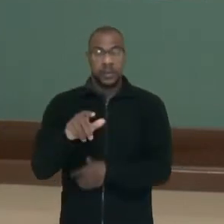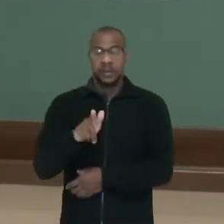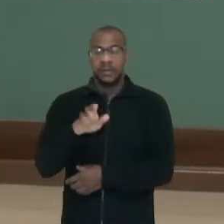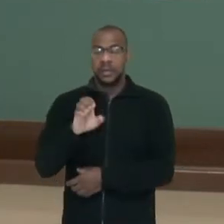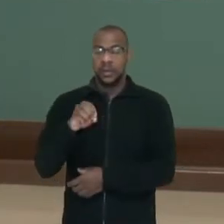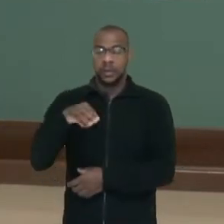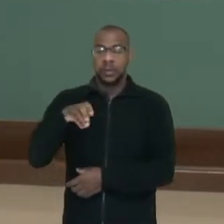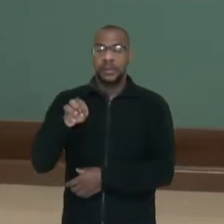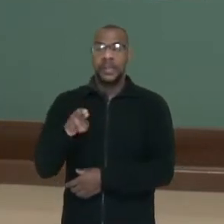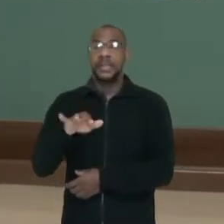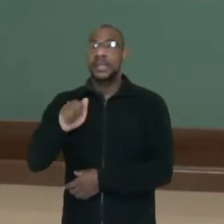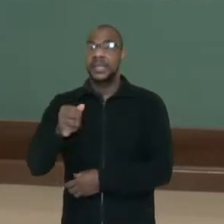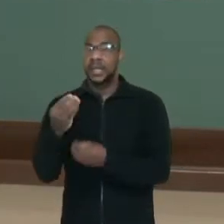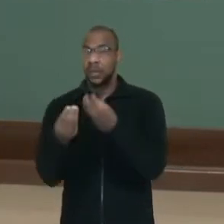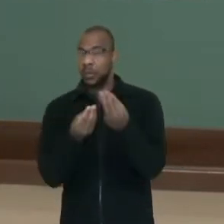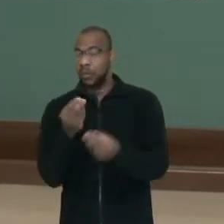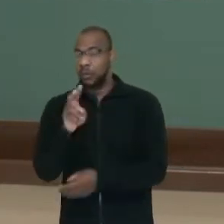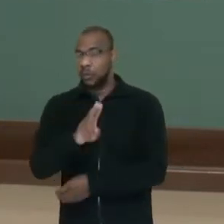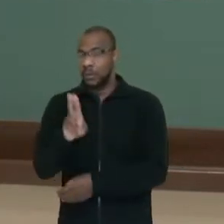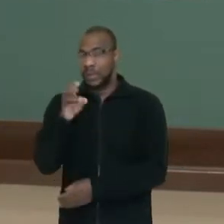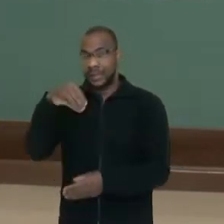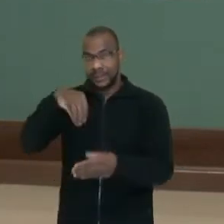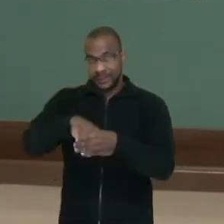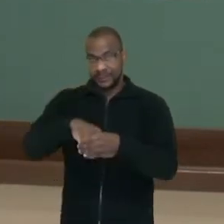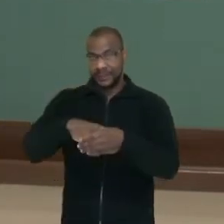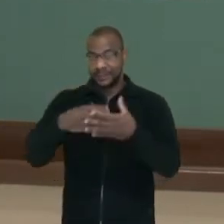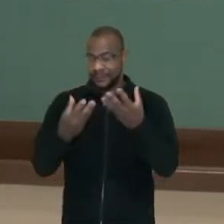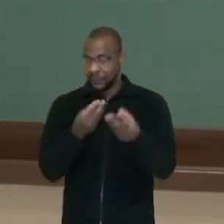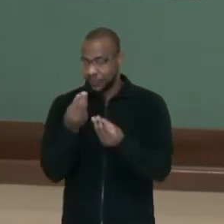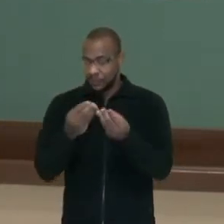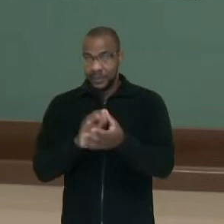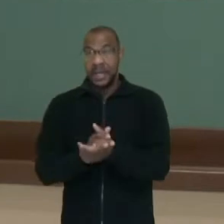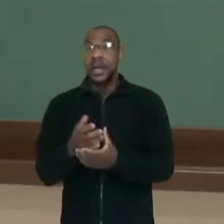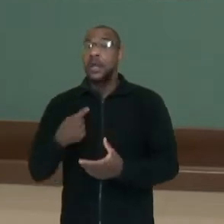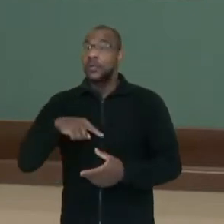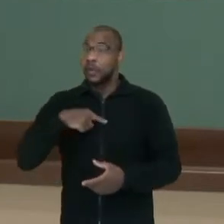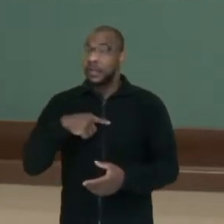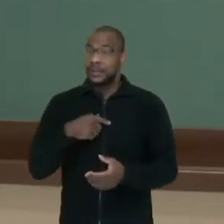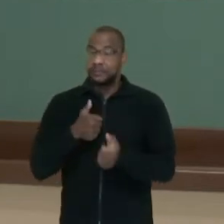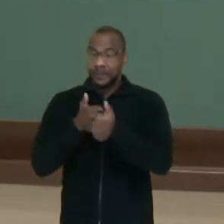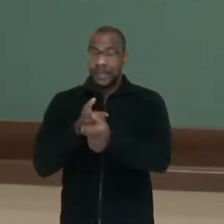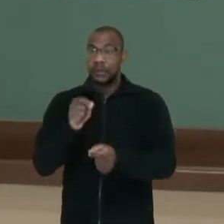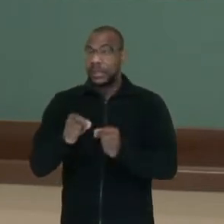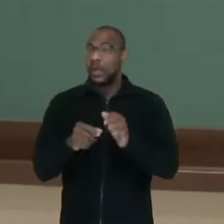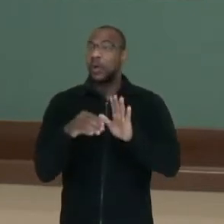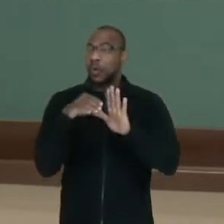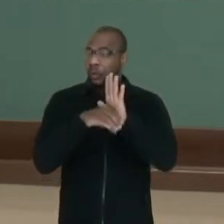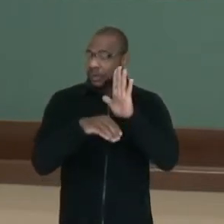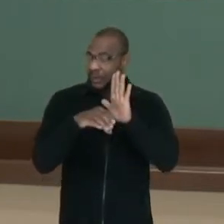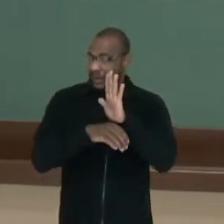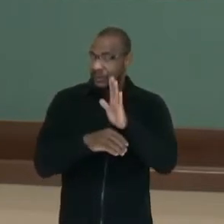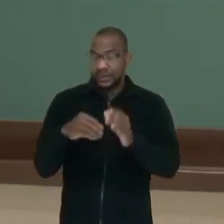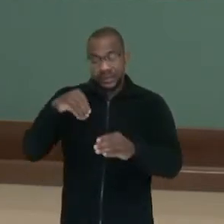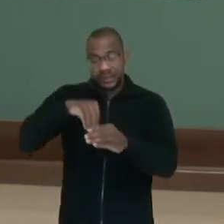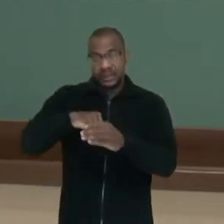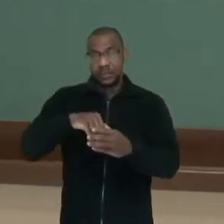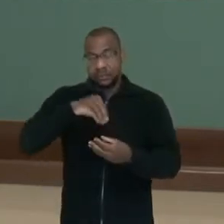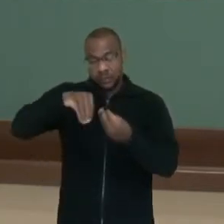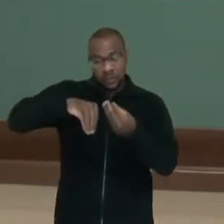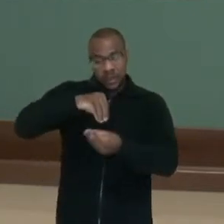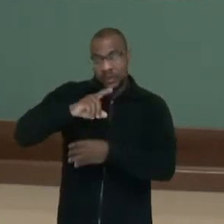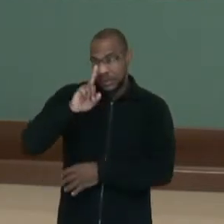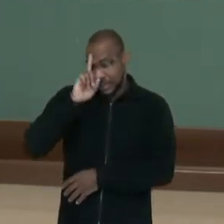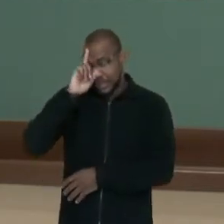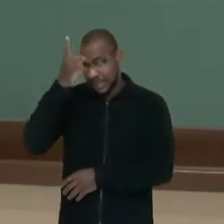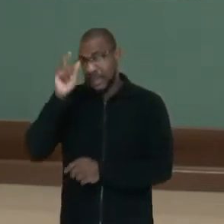acaba seguindo os conceitos e utilizando dentro, misturando com as ideias da geometria e